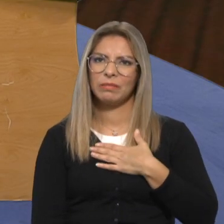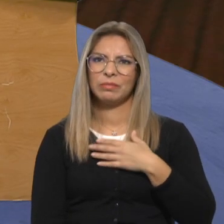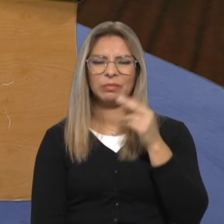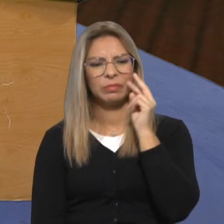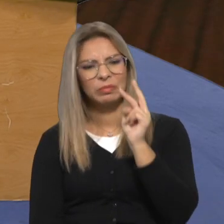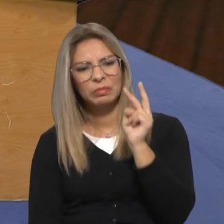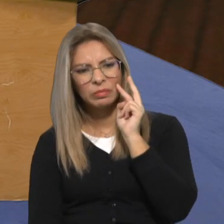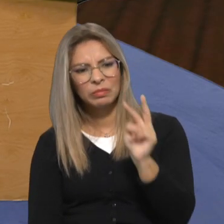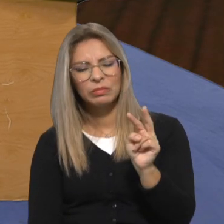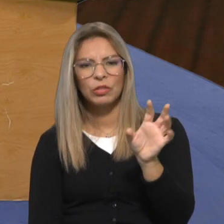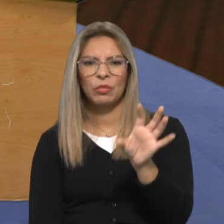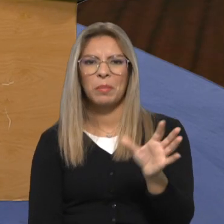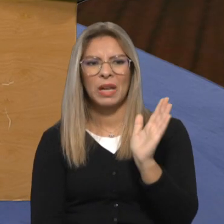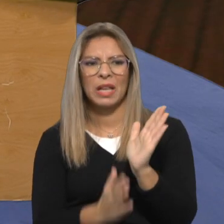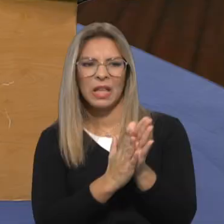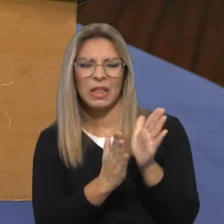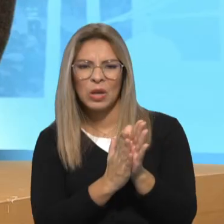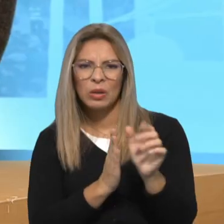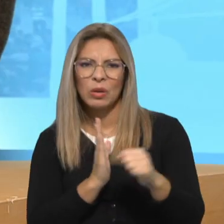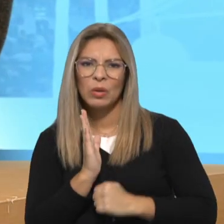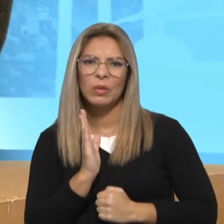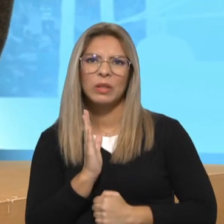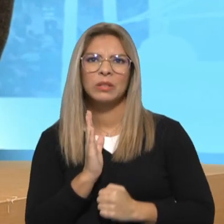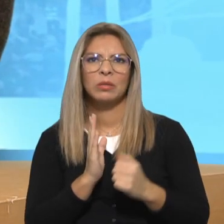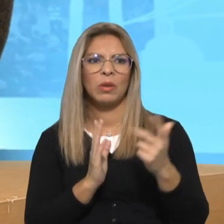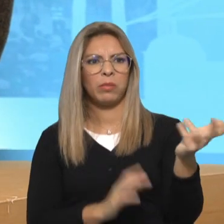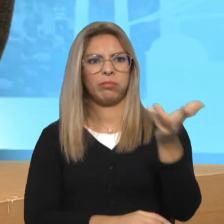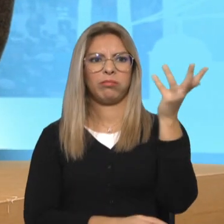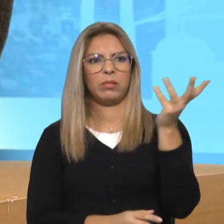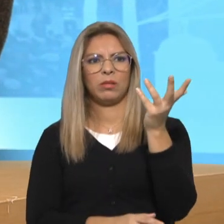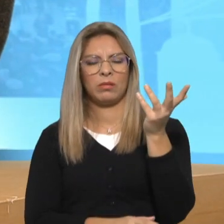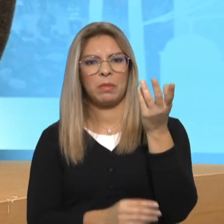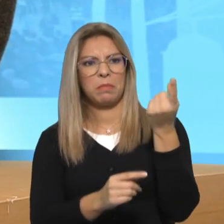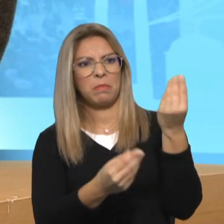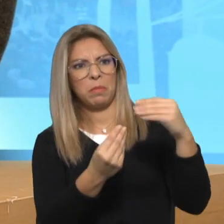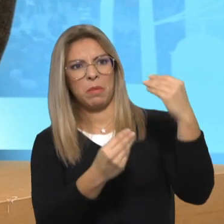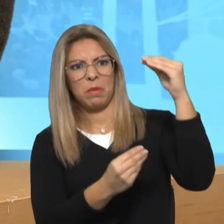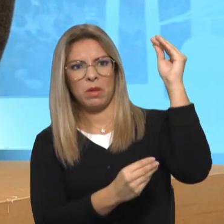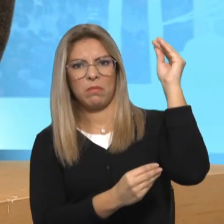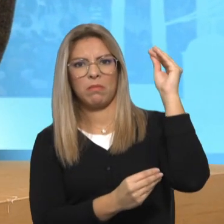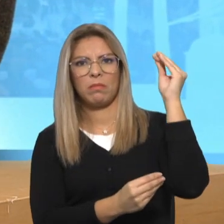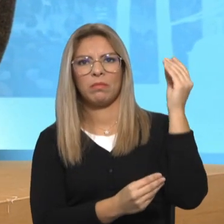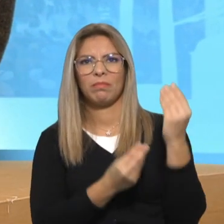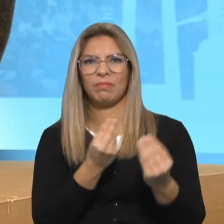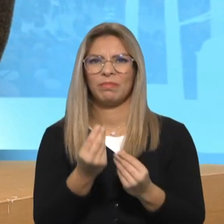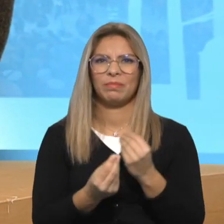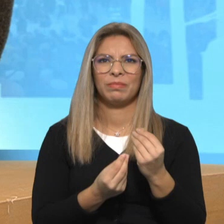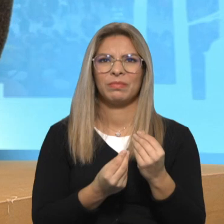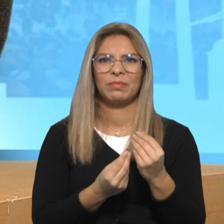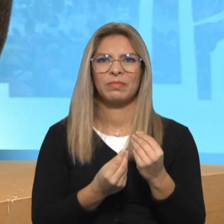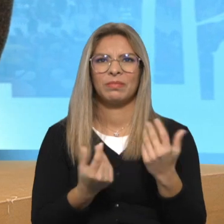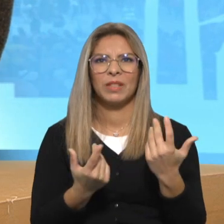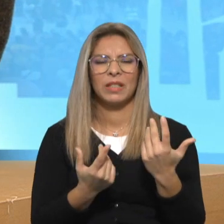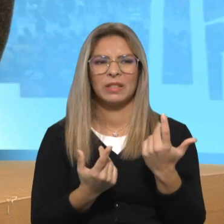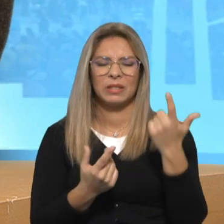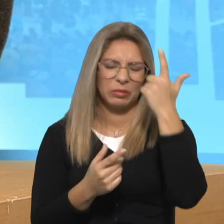ritos católicos com grande pompa, com grande, enfim, perfeitamente